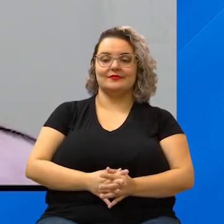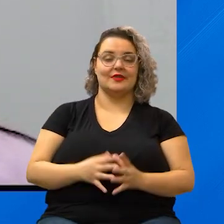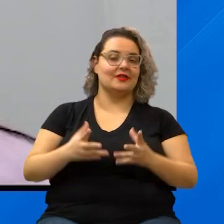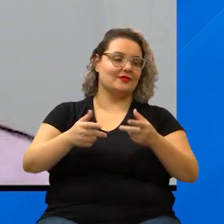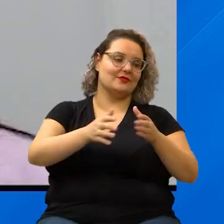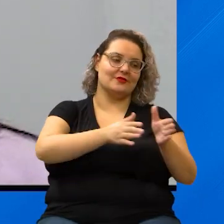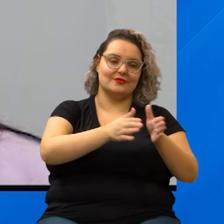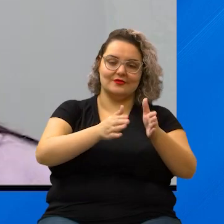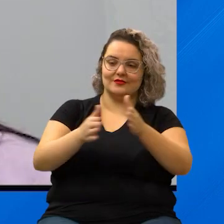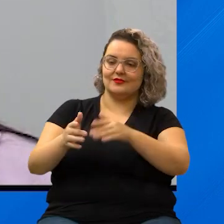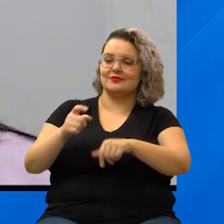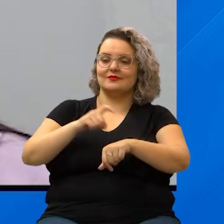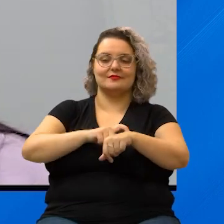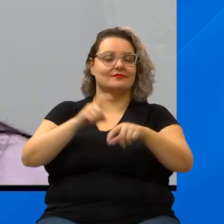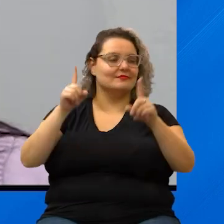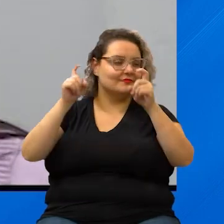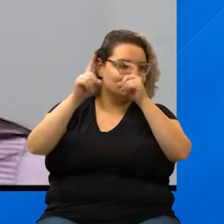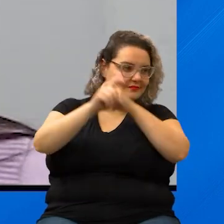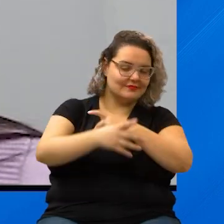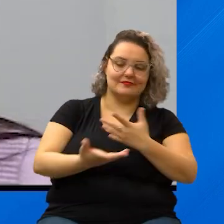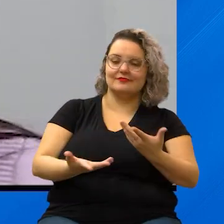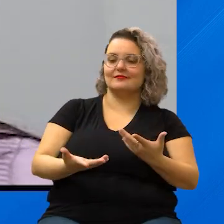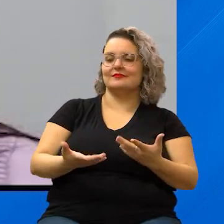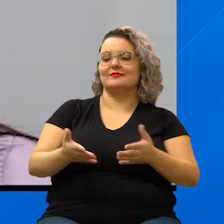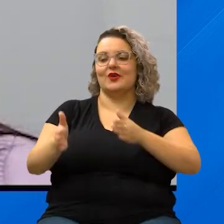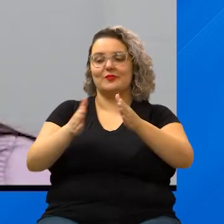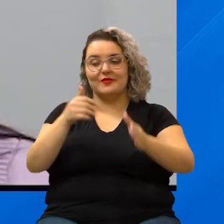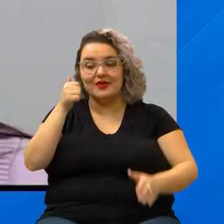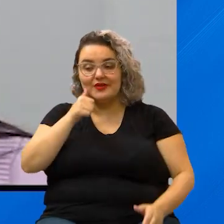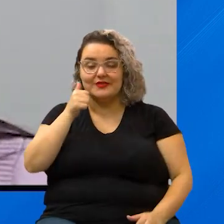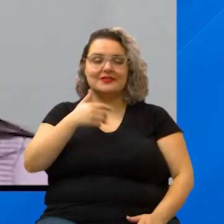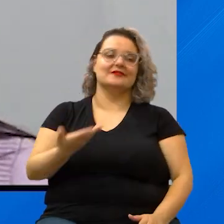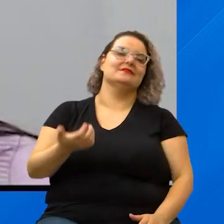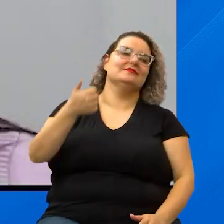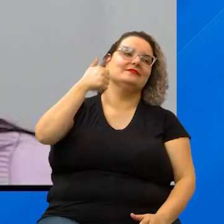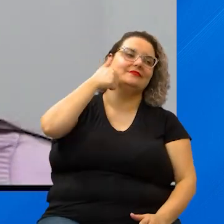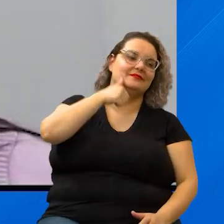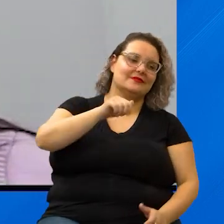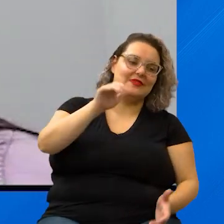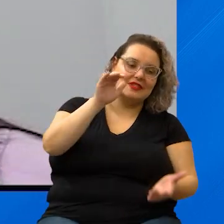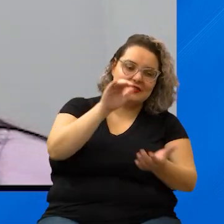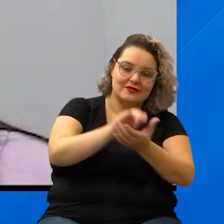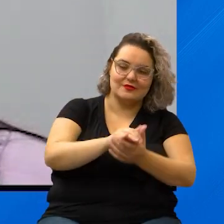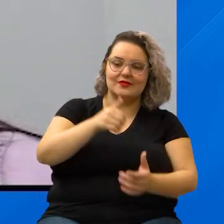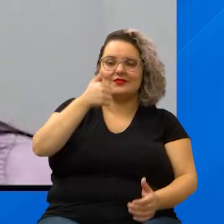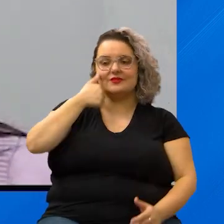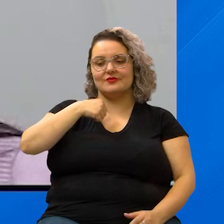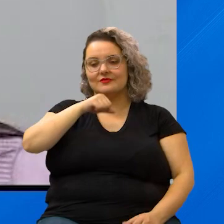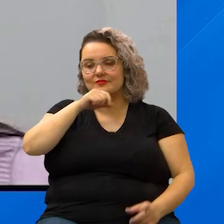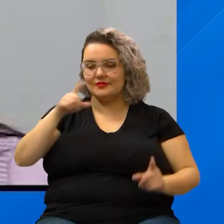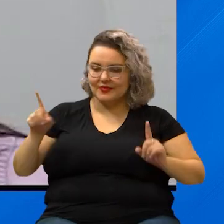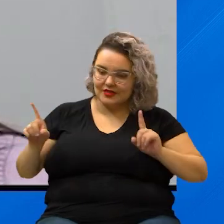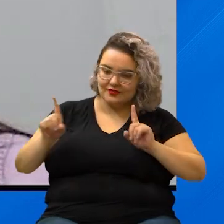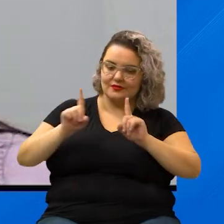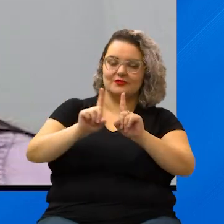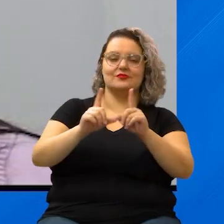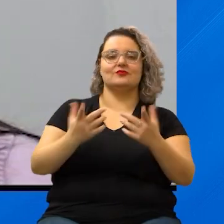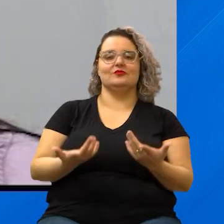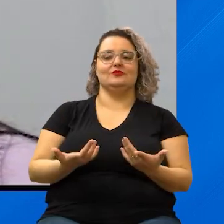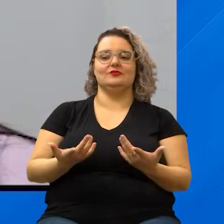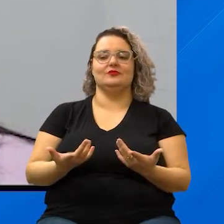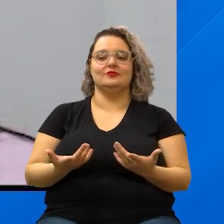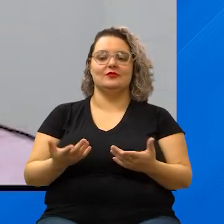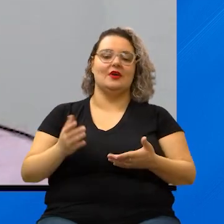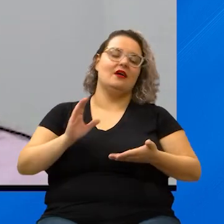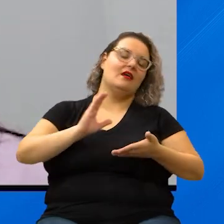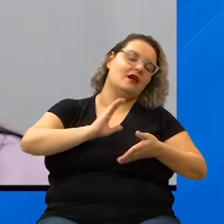Porque em todos esses momentos meus difíceis, né, momento de mulher, de esposa, de mãe, você estava ali do meu